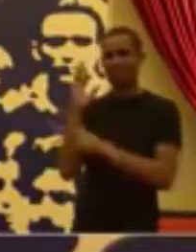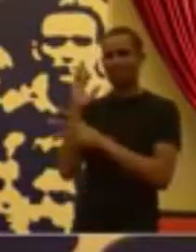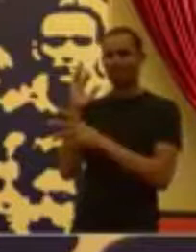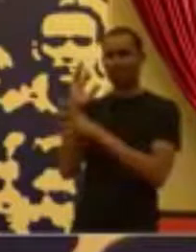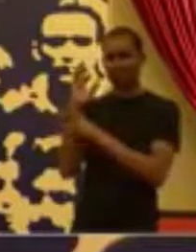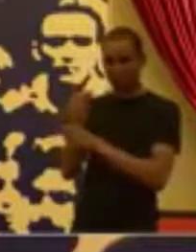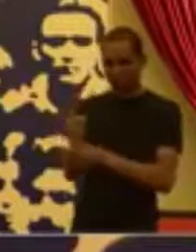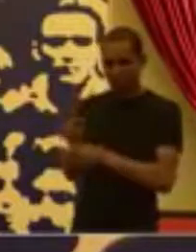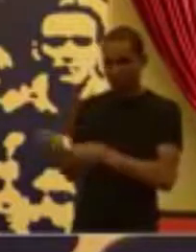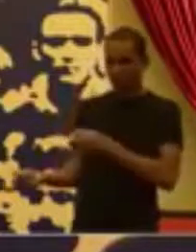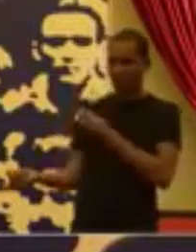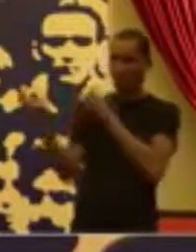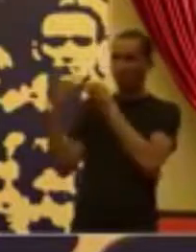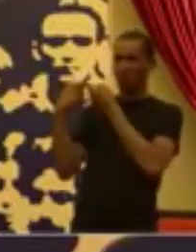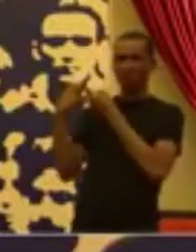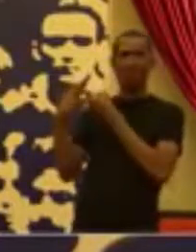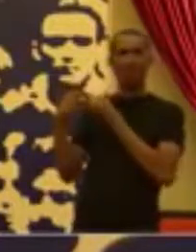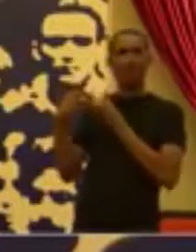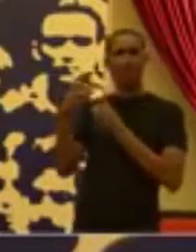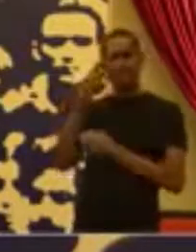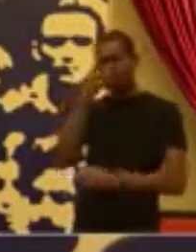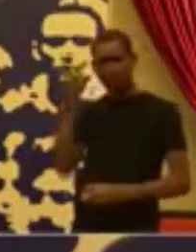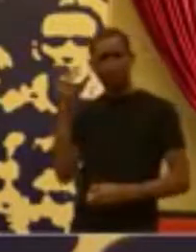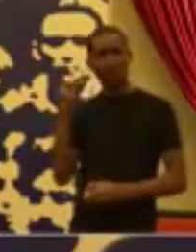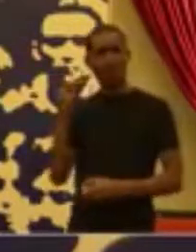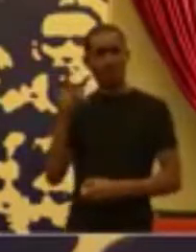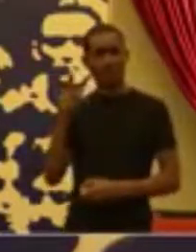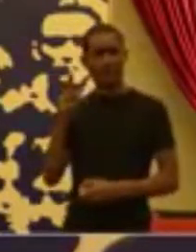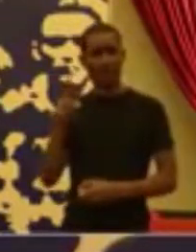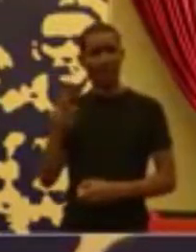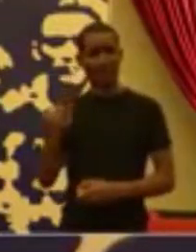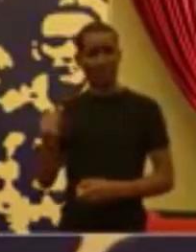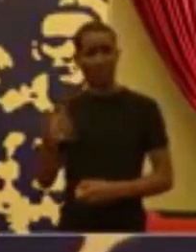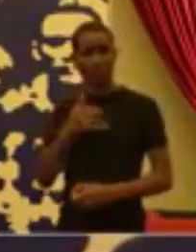são eleitos para fazer o bem,